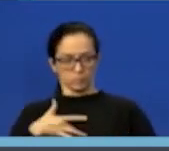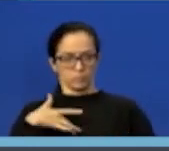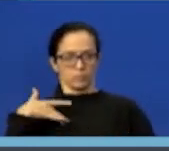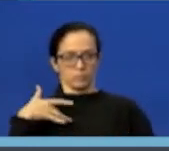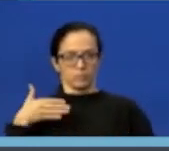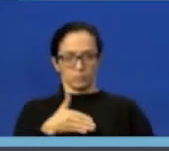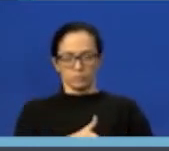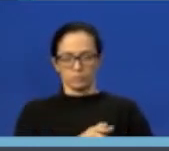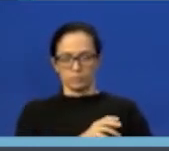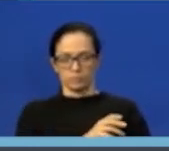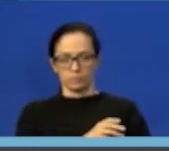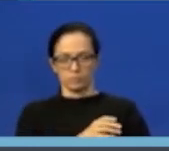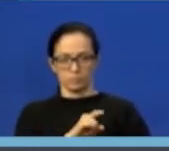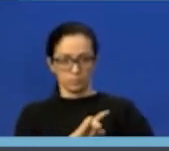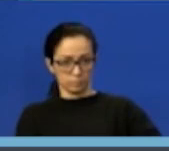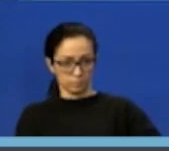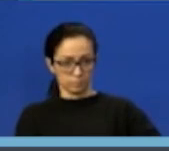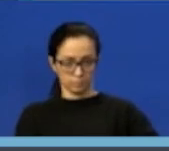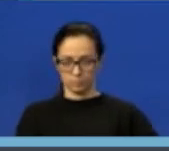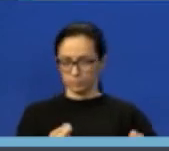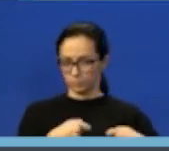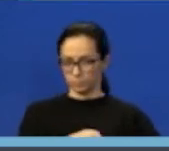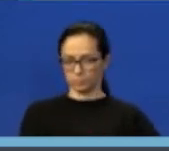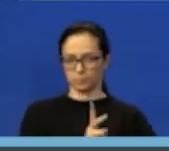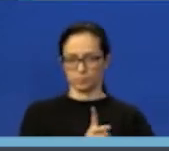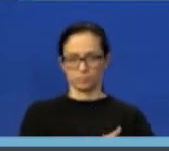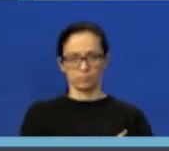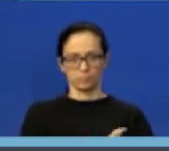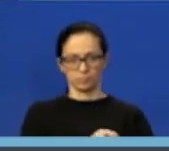de fazer xixi, né, de urinar